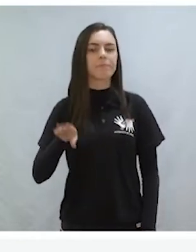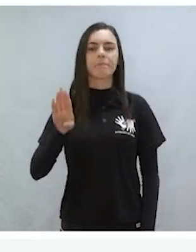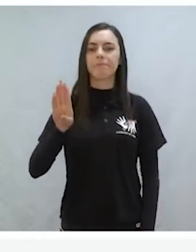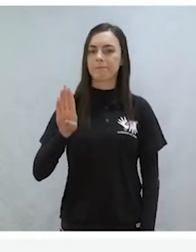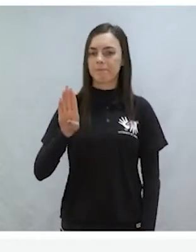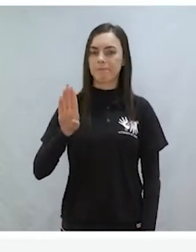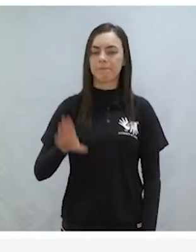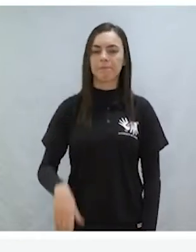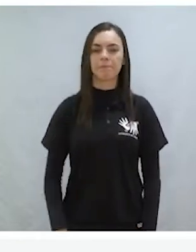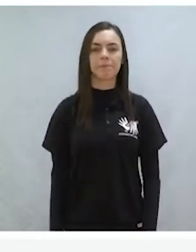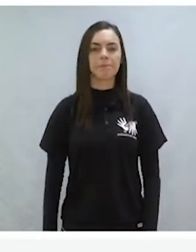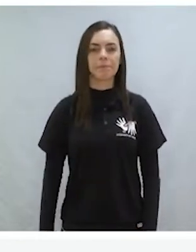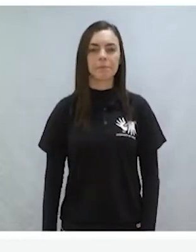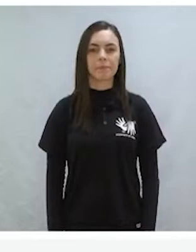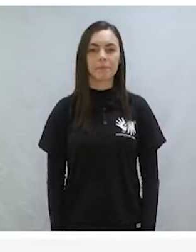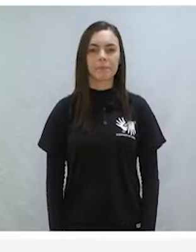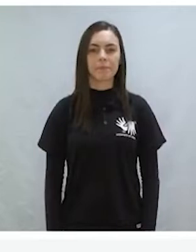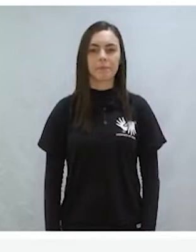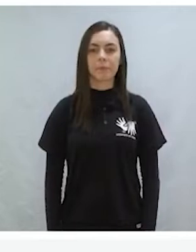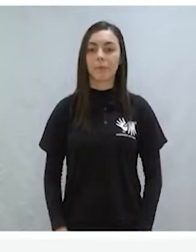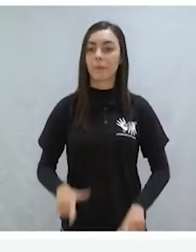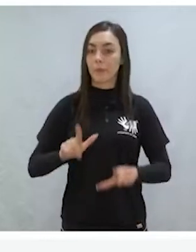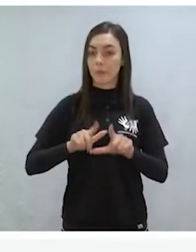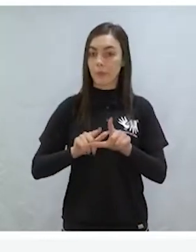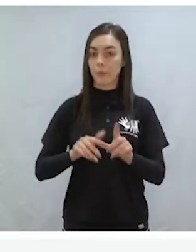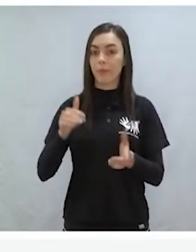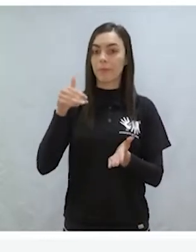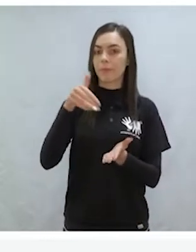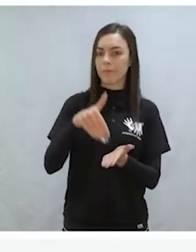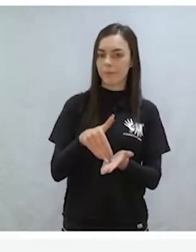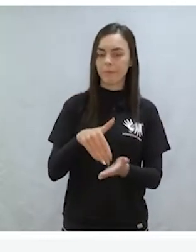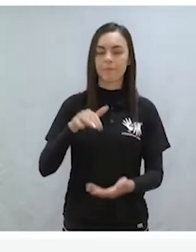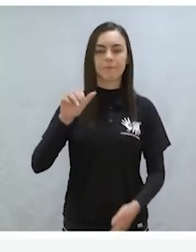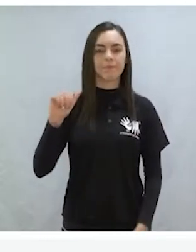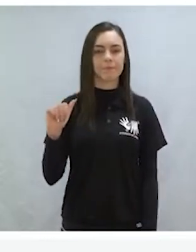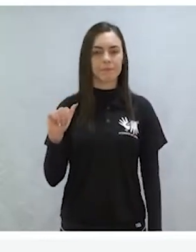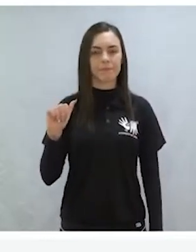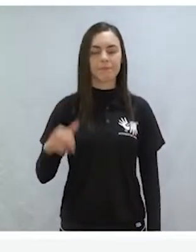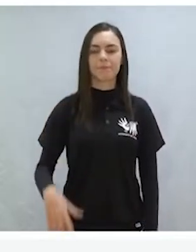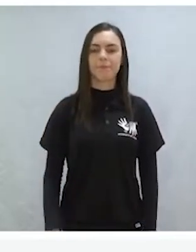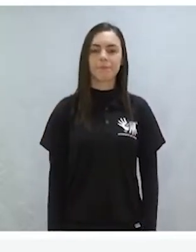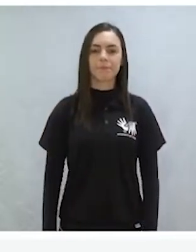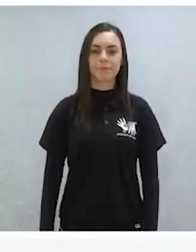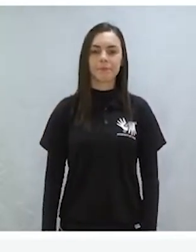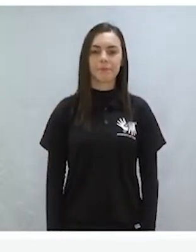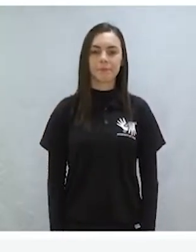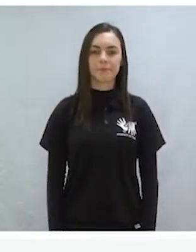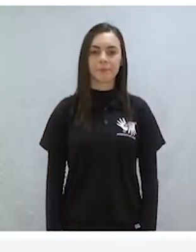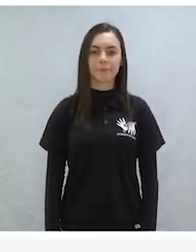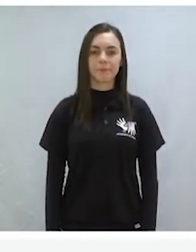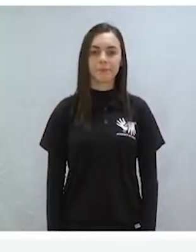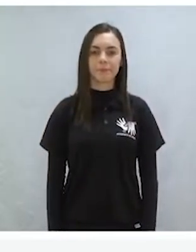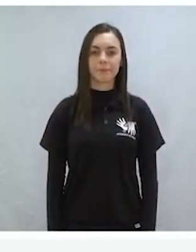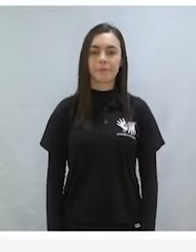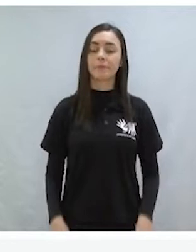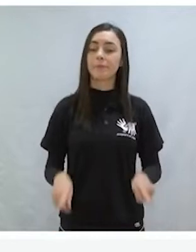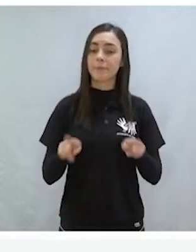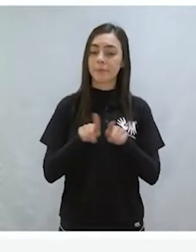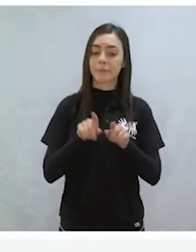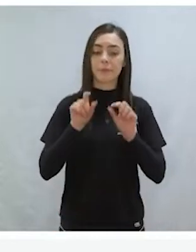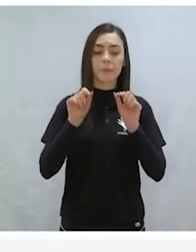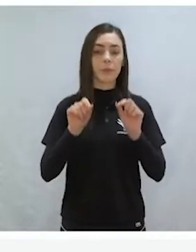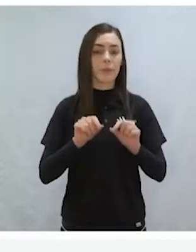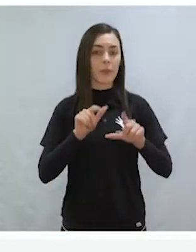letra B. Então, a letra e a que termina é a letra A. Mas vamos dar